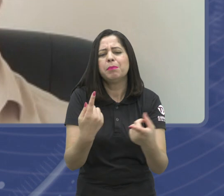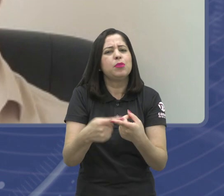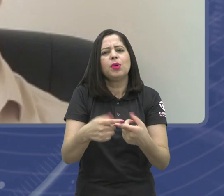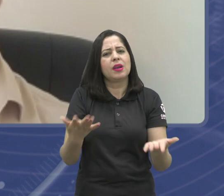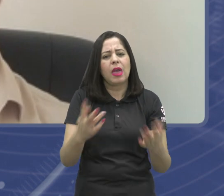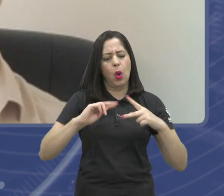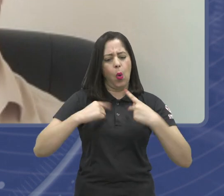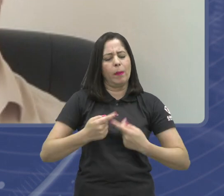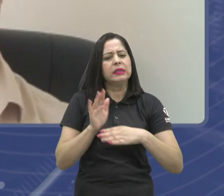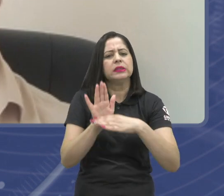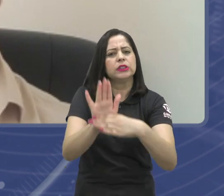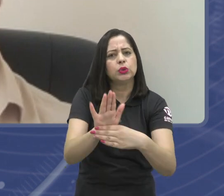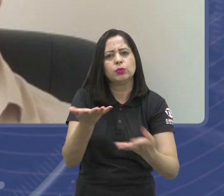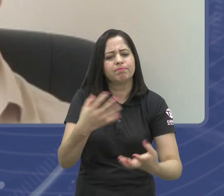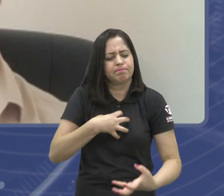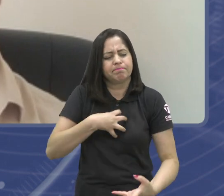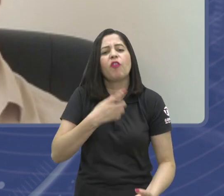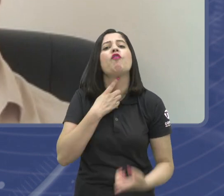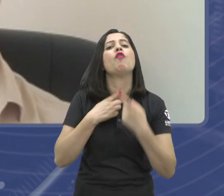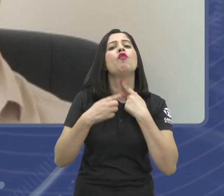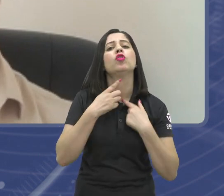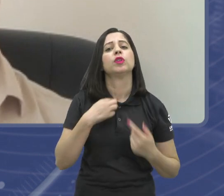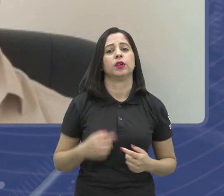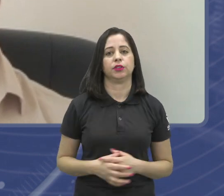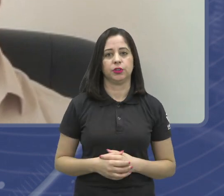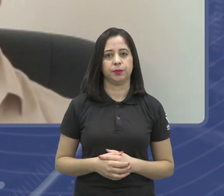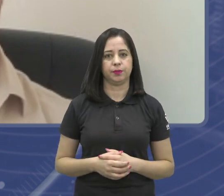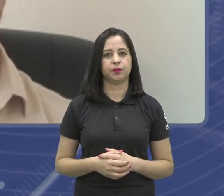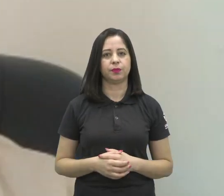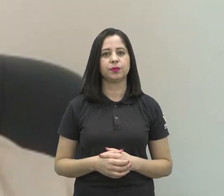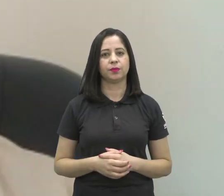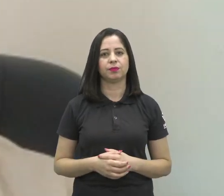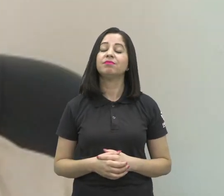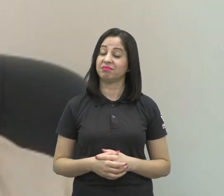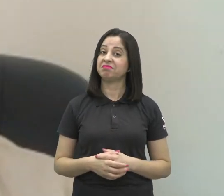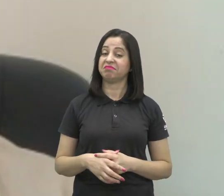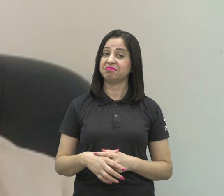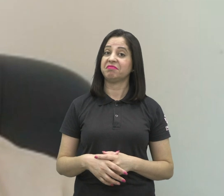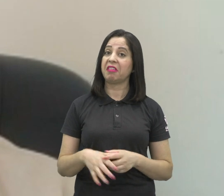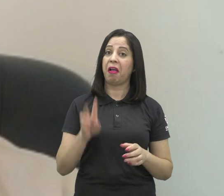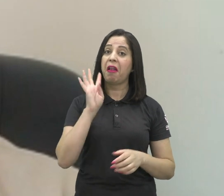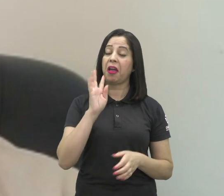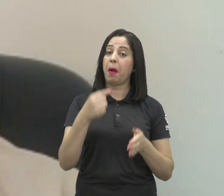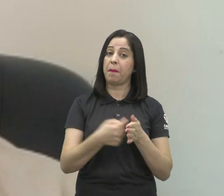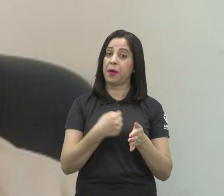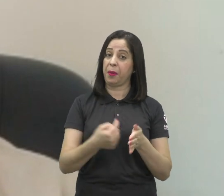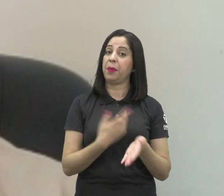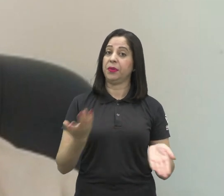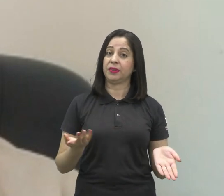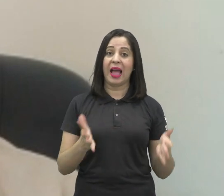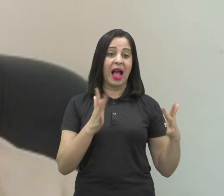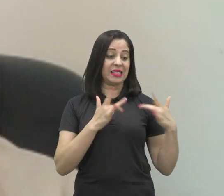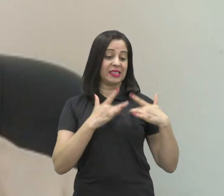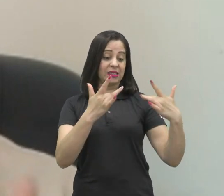íntimo, sociológico e psicológico falando? A solidariedade foi bem legal você ter comentado de início, que é